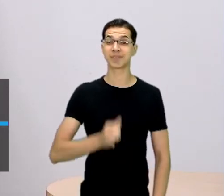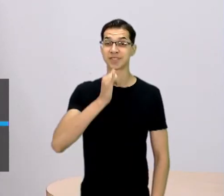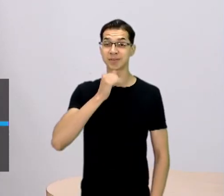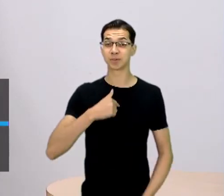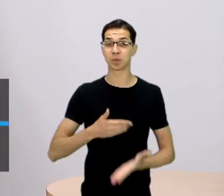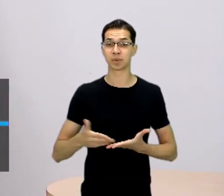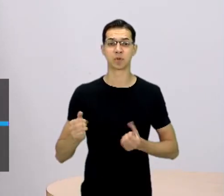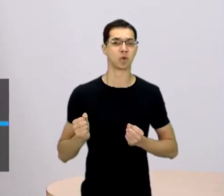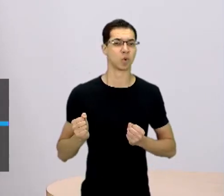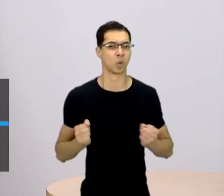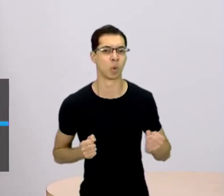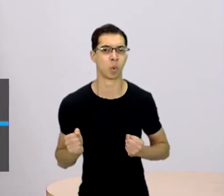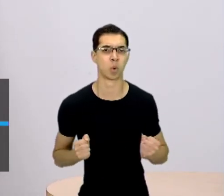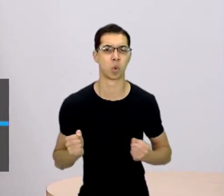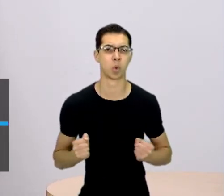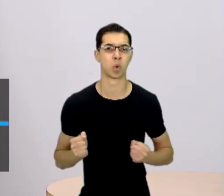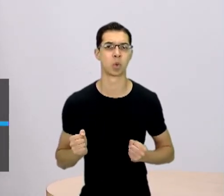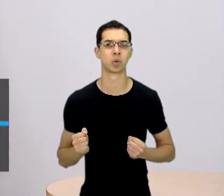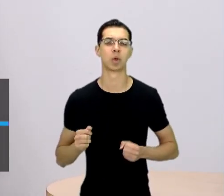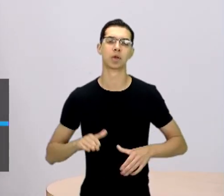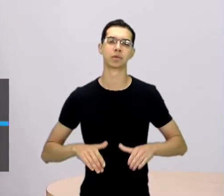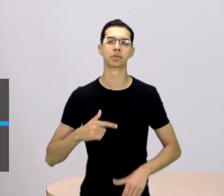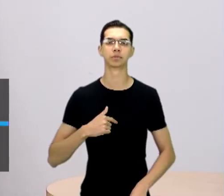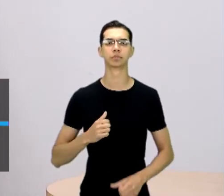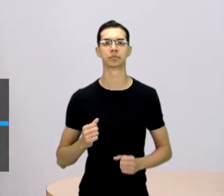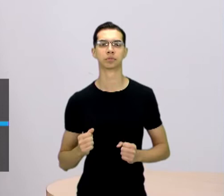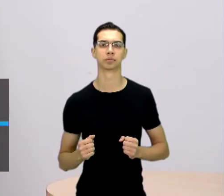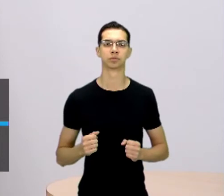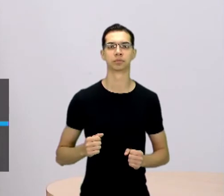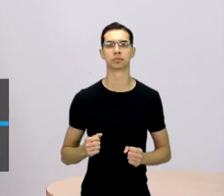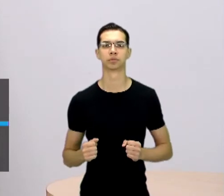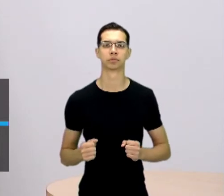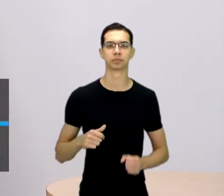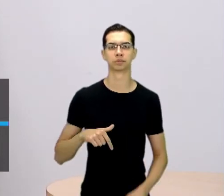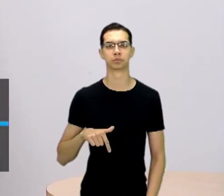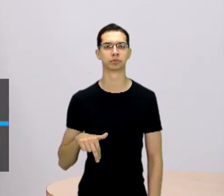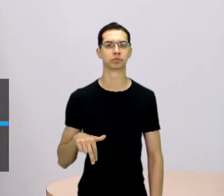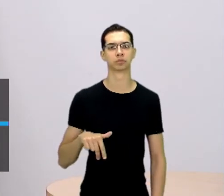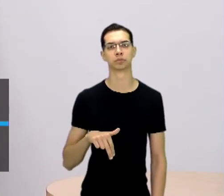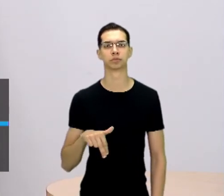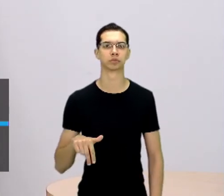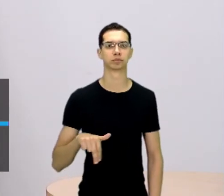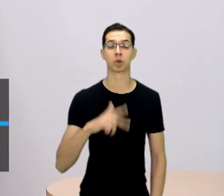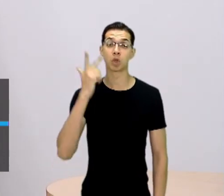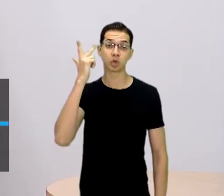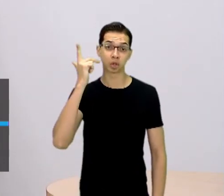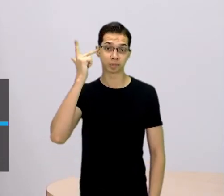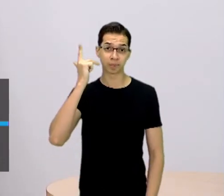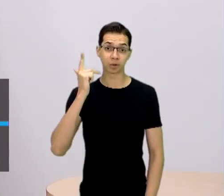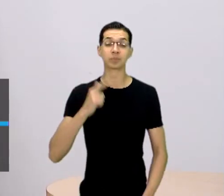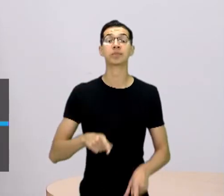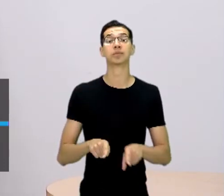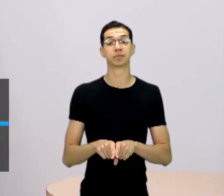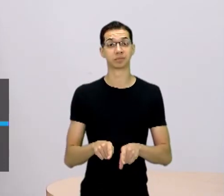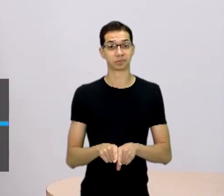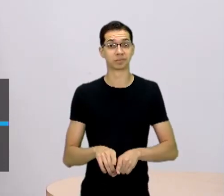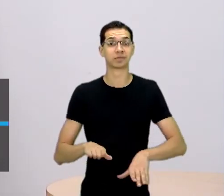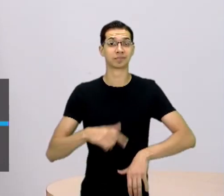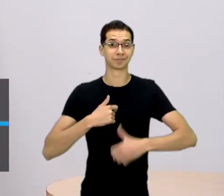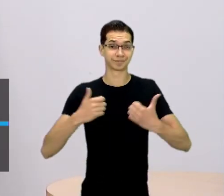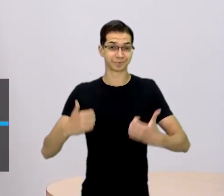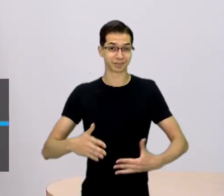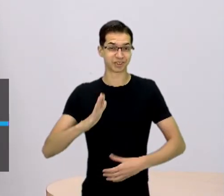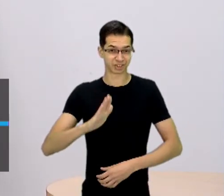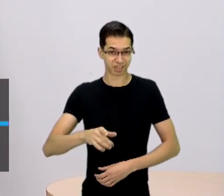corrida ou de caminhada, ou simplesmente um movimento, por exemplo, de, como eu estava falando para vocês, né, de agarrar ali uma